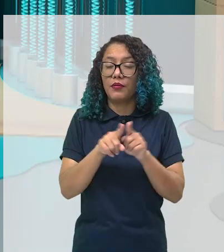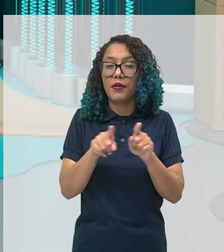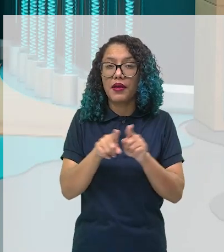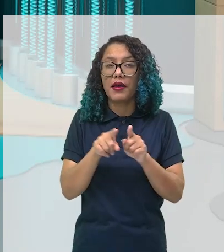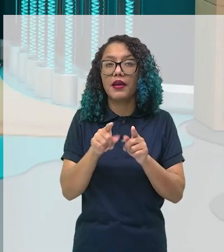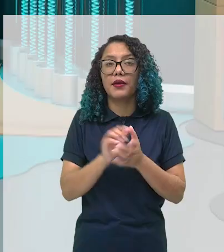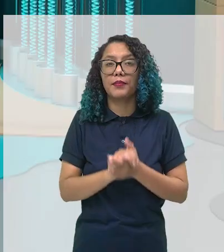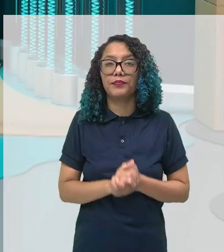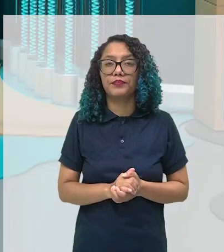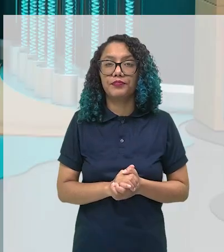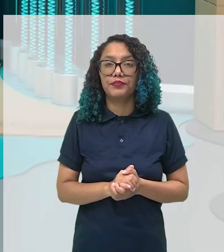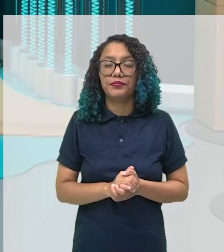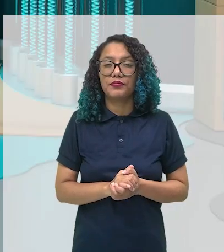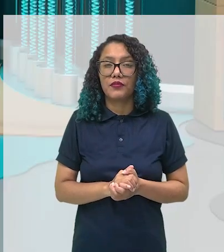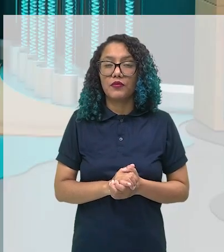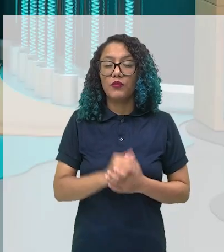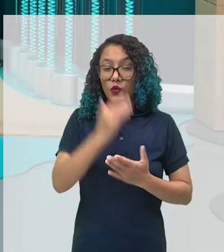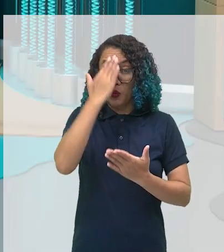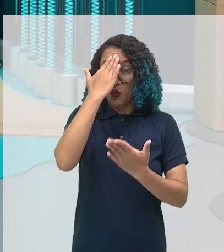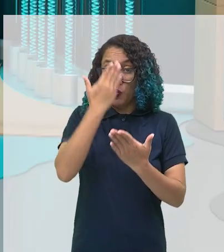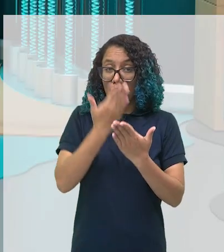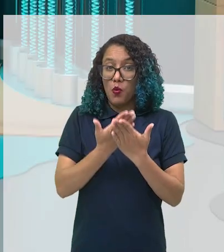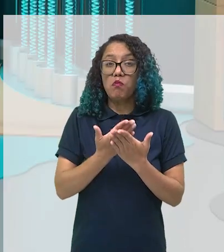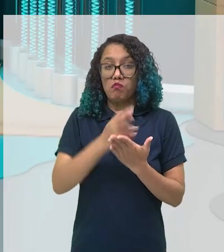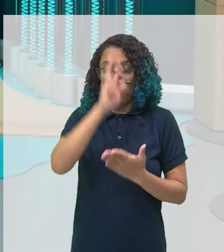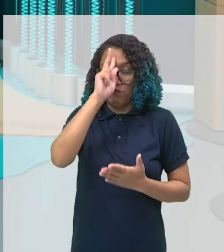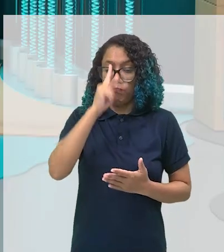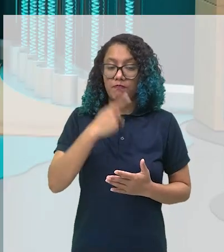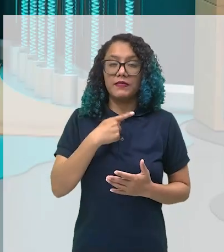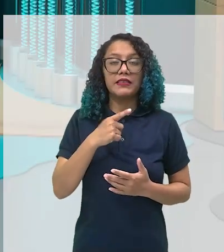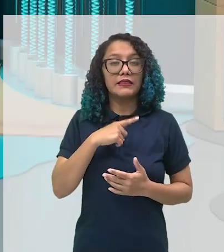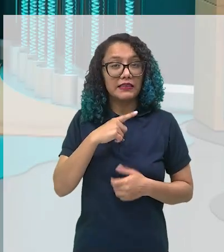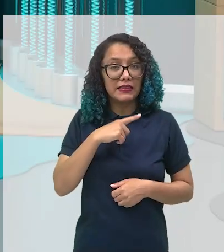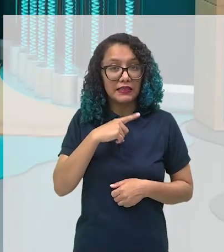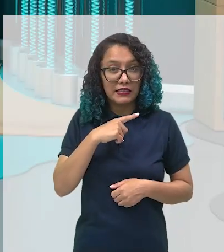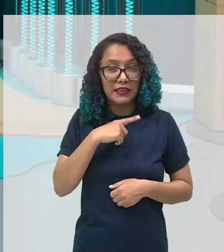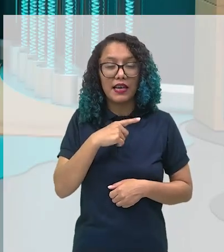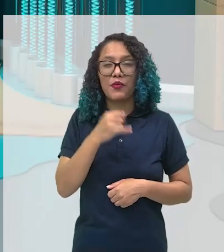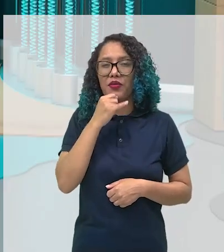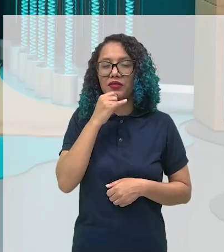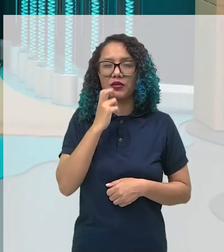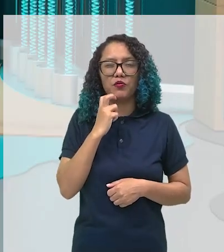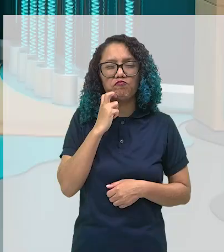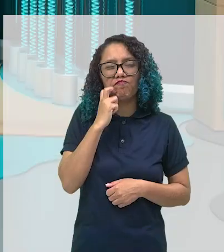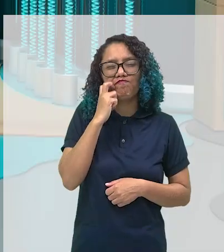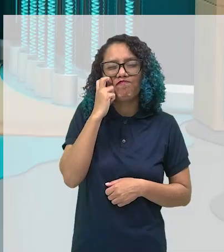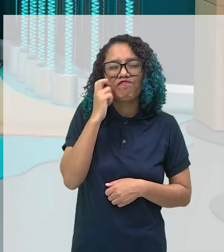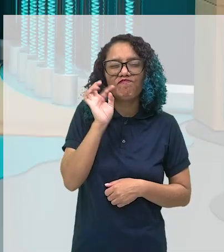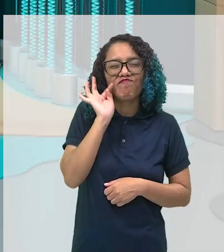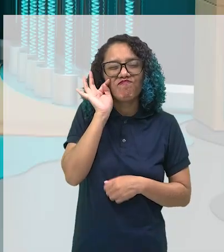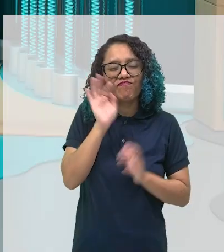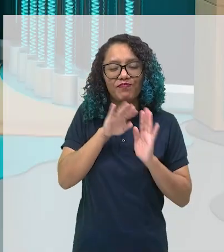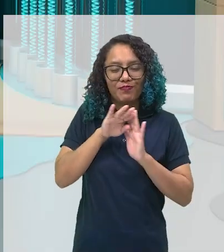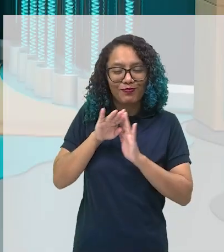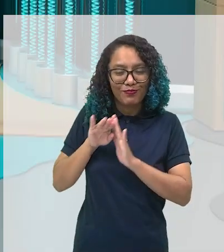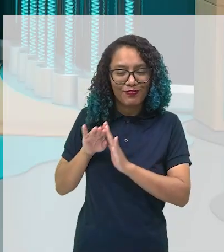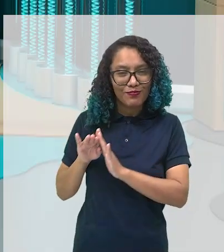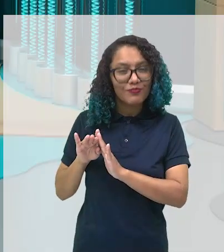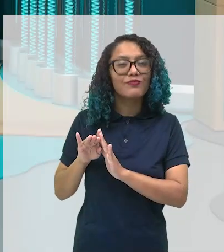pessoa com mais autoconfiança, porque você perde aquela timidez. Não estou falando